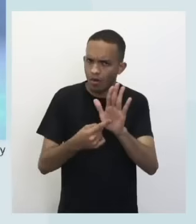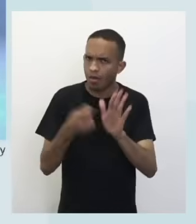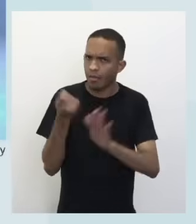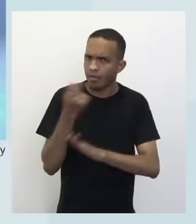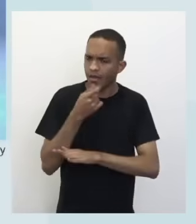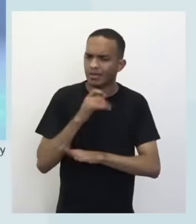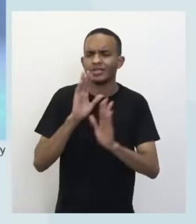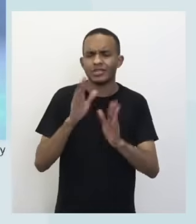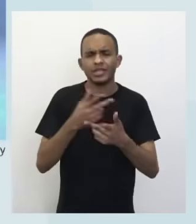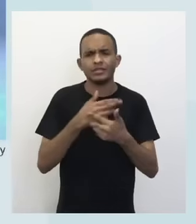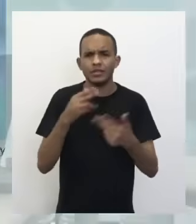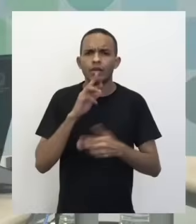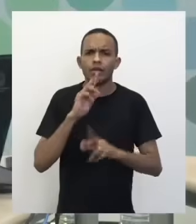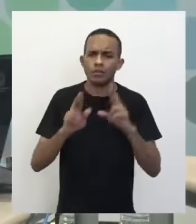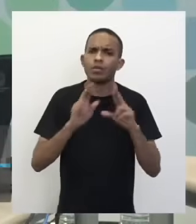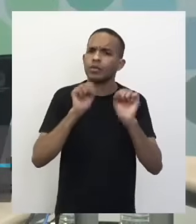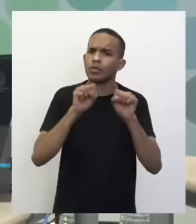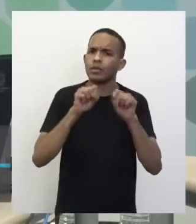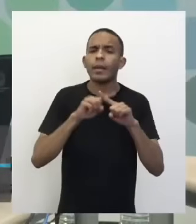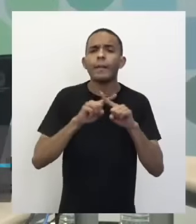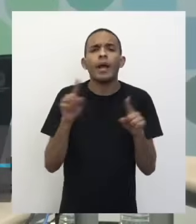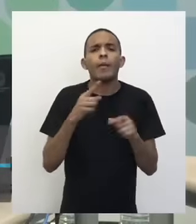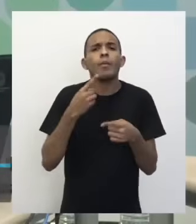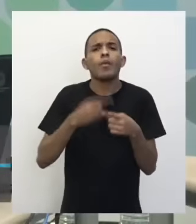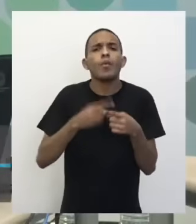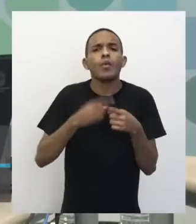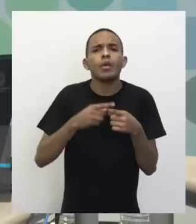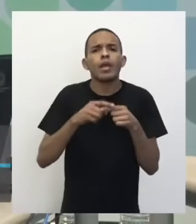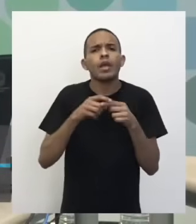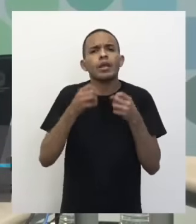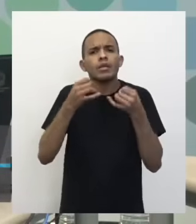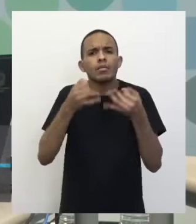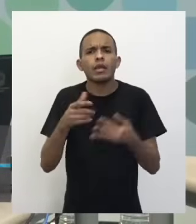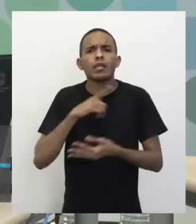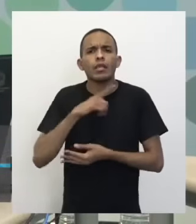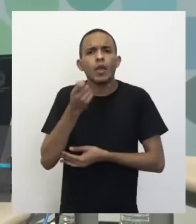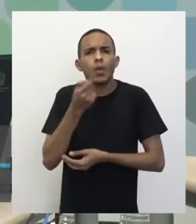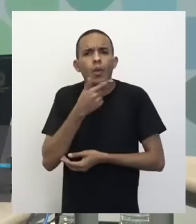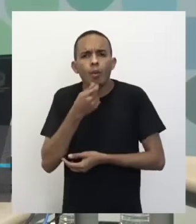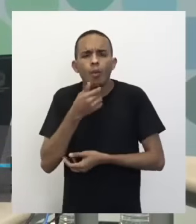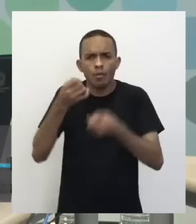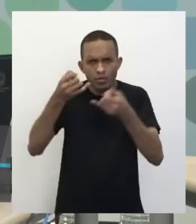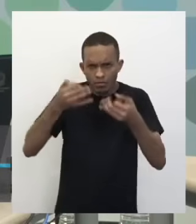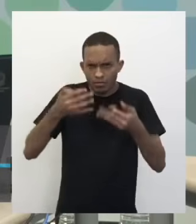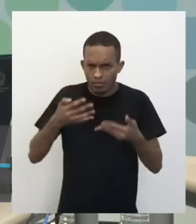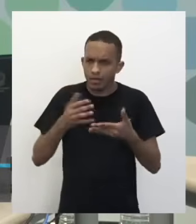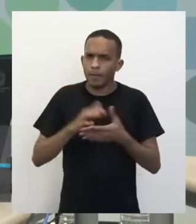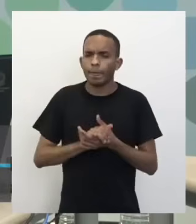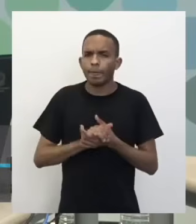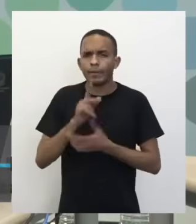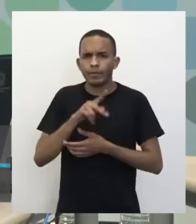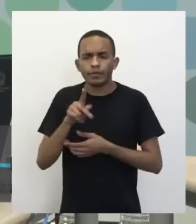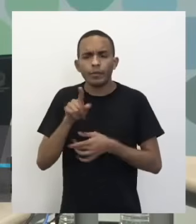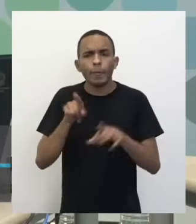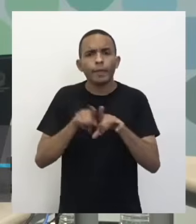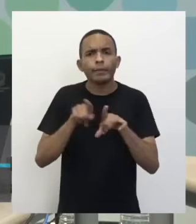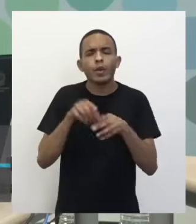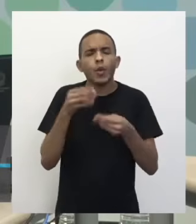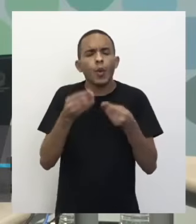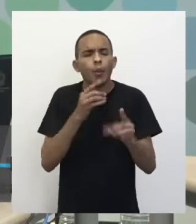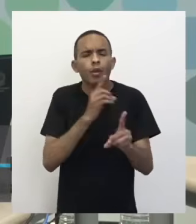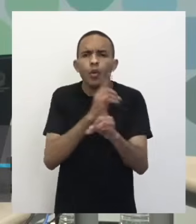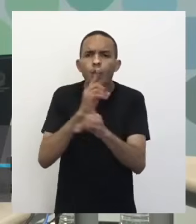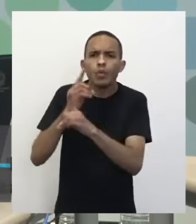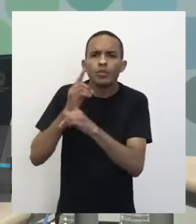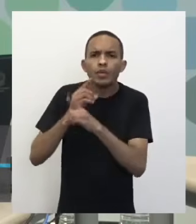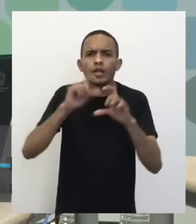já respondeu que sim, né? Mas por que ele apresenta humor? Tenta explicar para a Pro. E onde você acha que eu posso ler uma